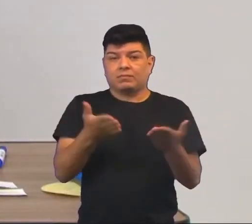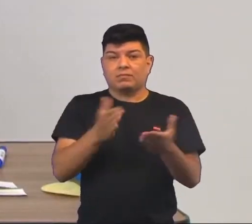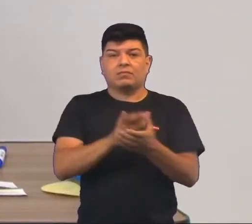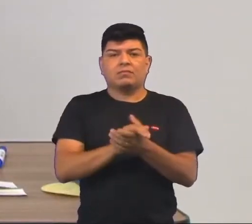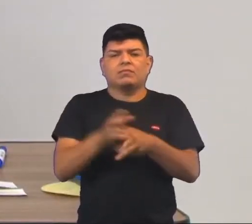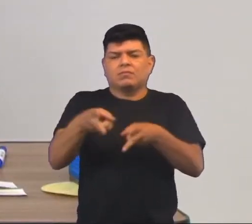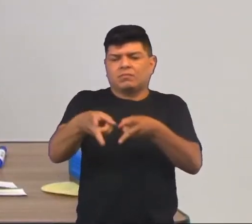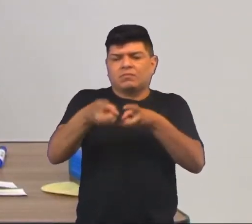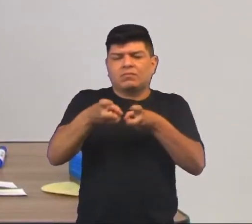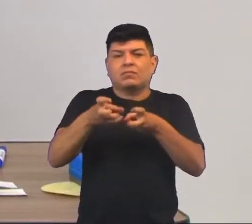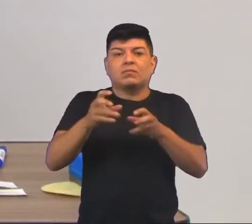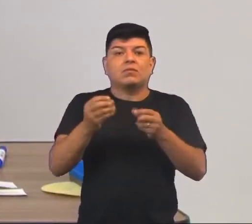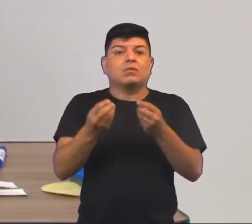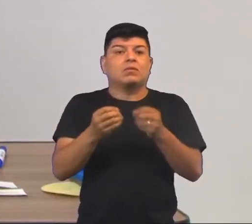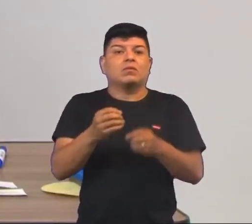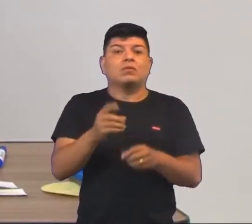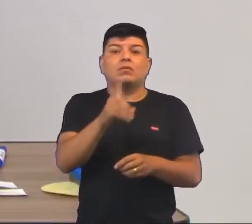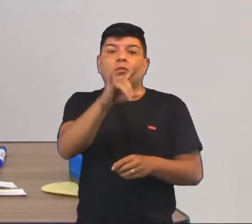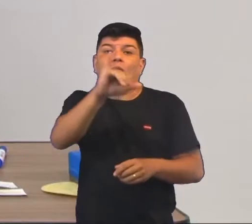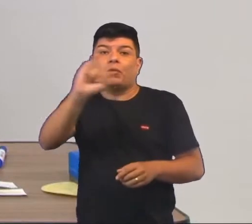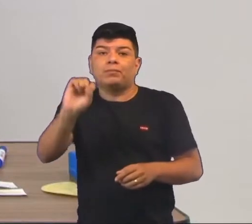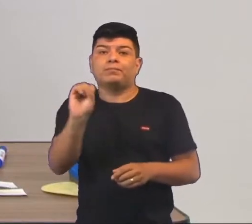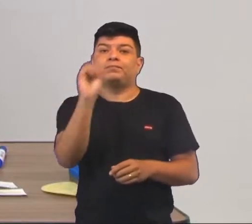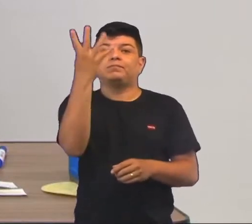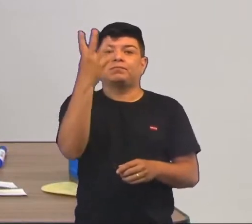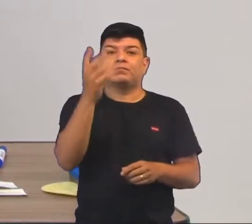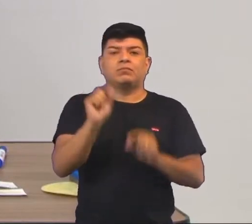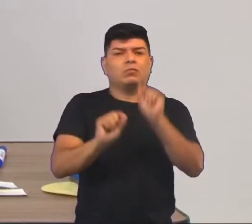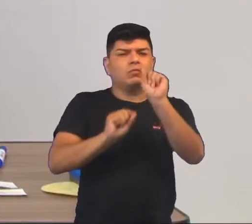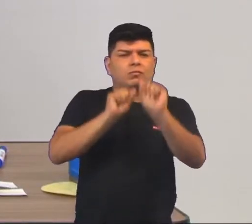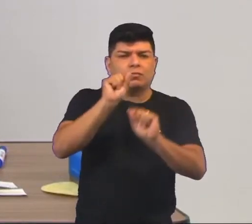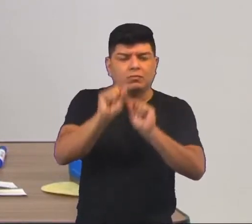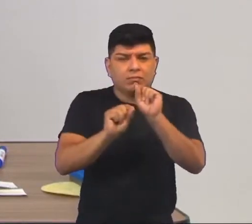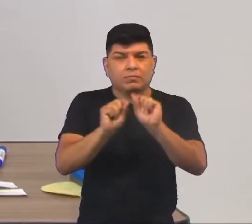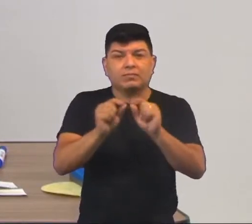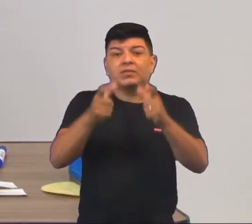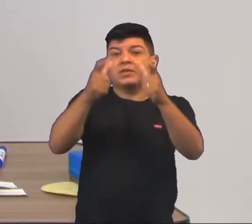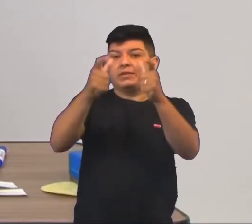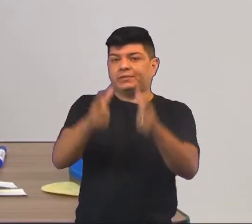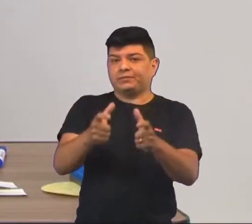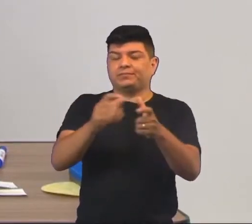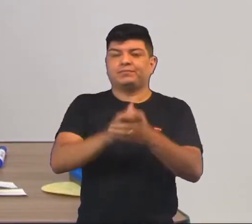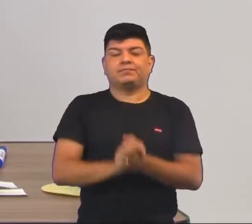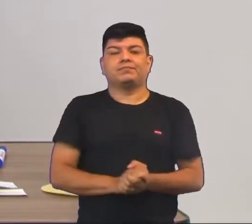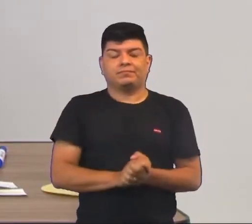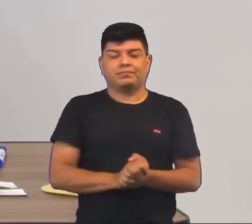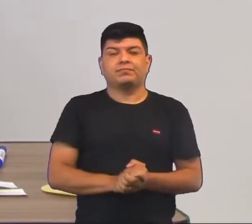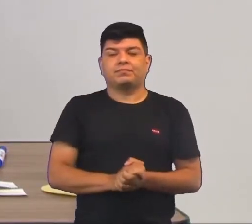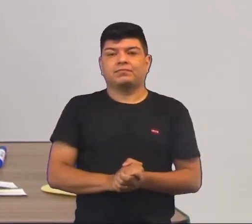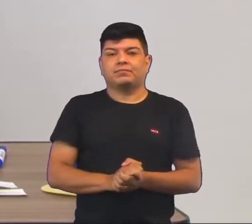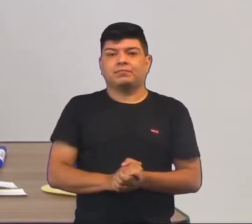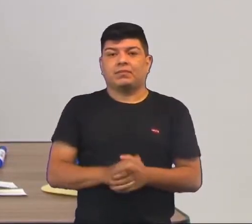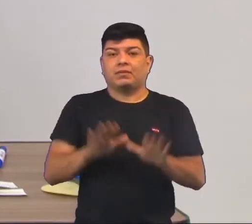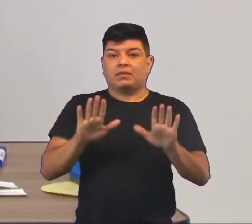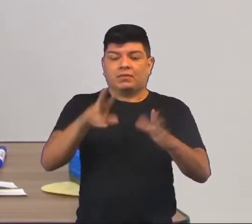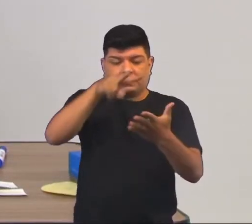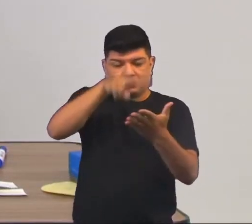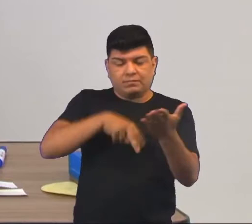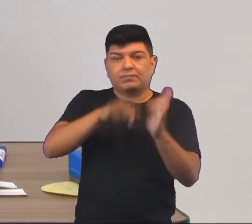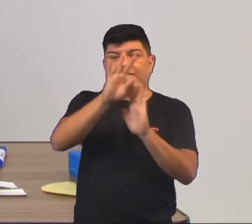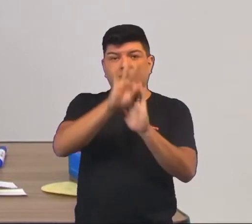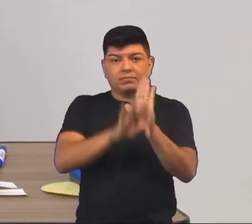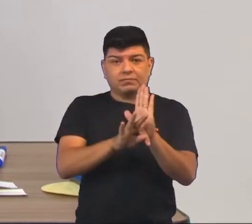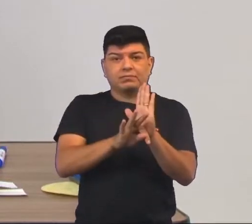Vamos identificar nessa notícia quando ocorreu, o que ocorreu e onde ocorreu, tá? À medida que a gente vai lendo o